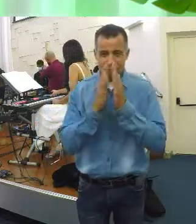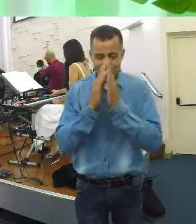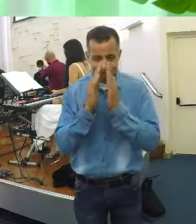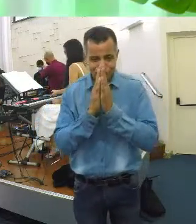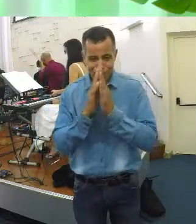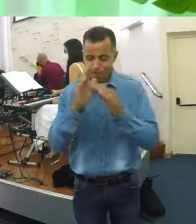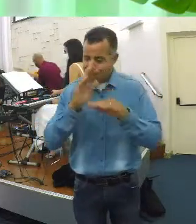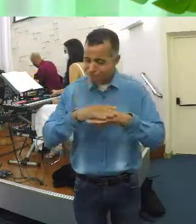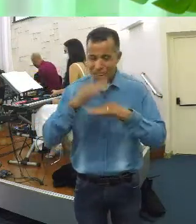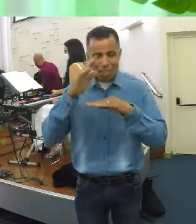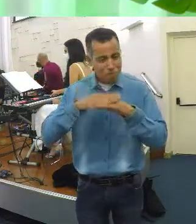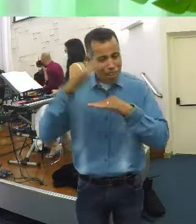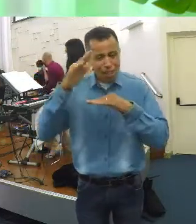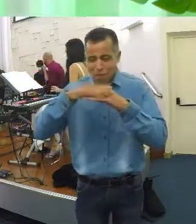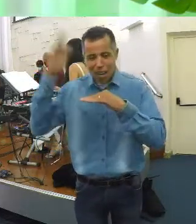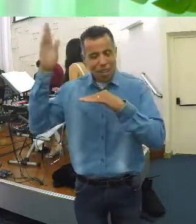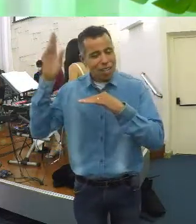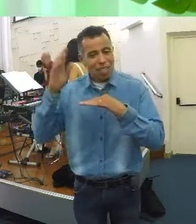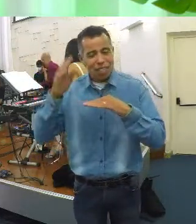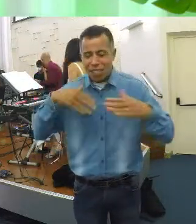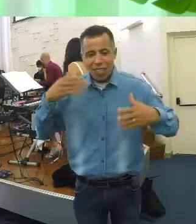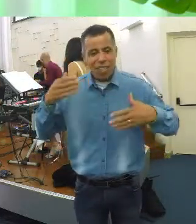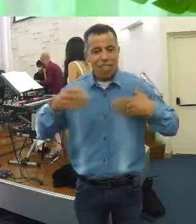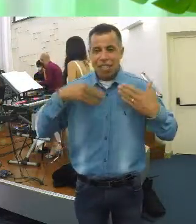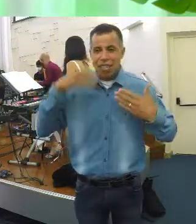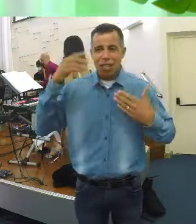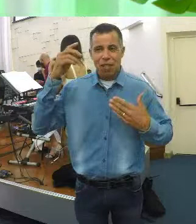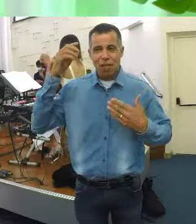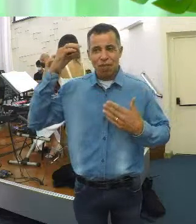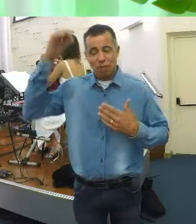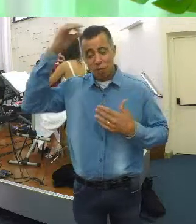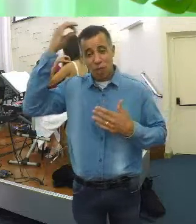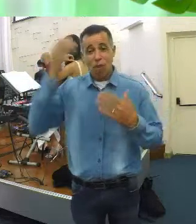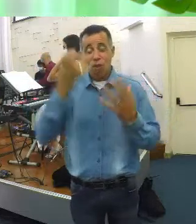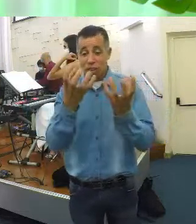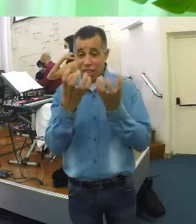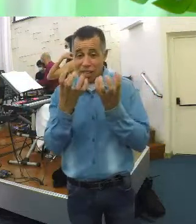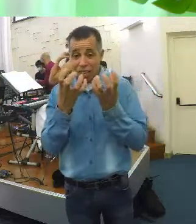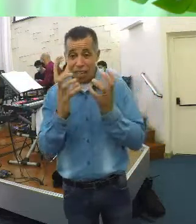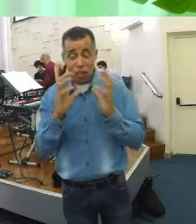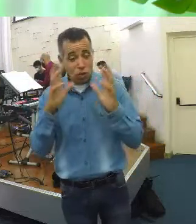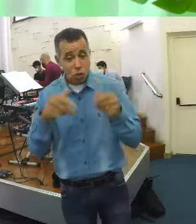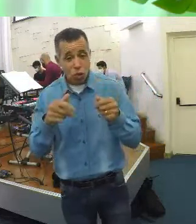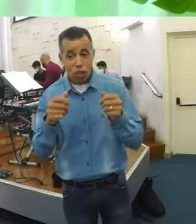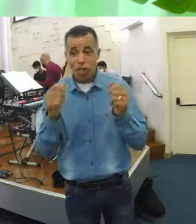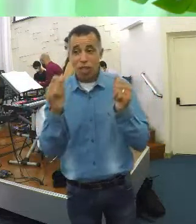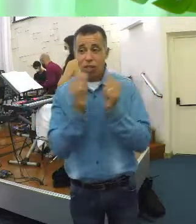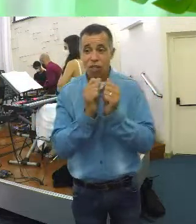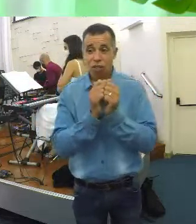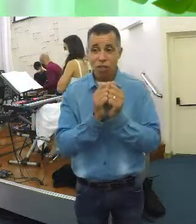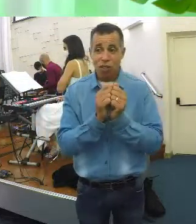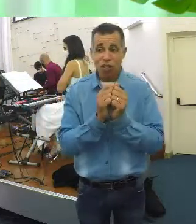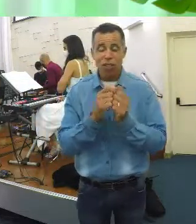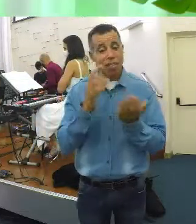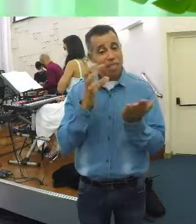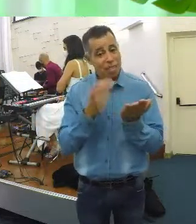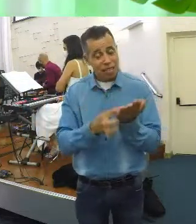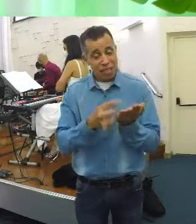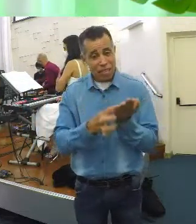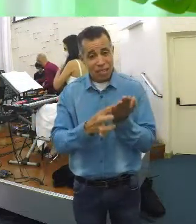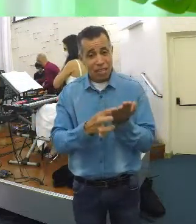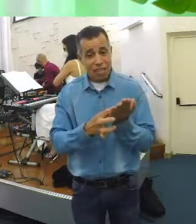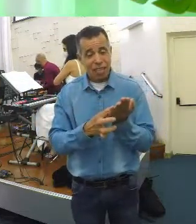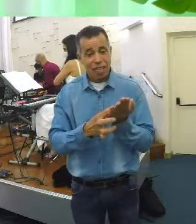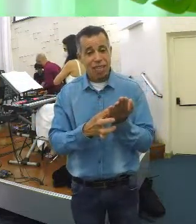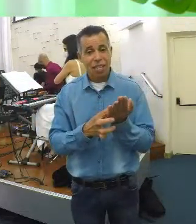do seu Espírito nesse novo ano. Eu quero dizer a todos que estão conosco na transmissão, vocês estão